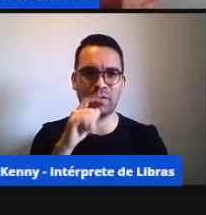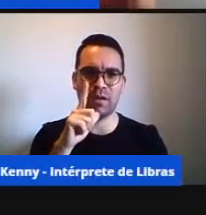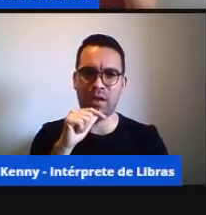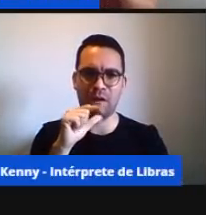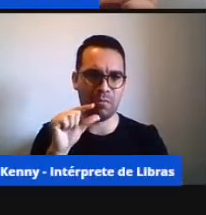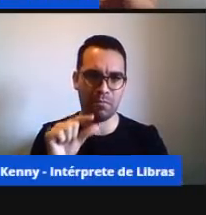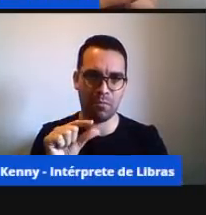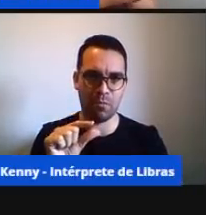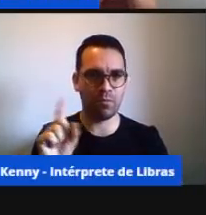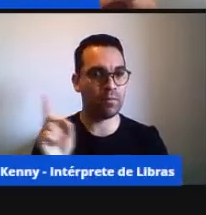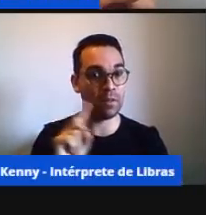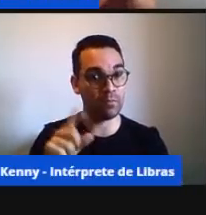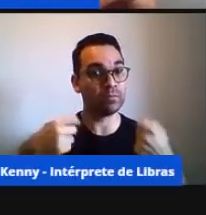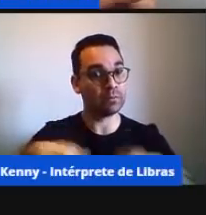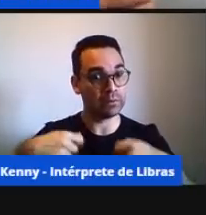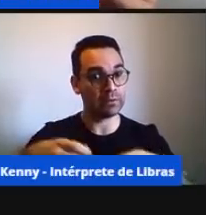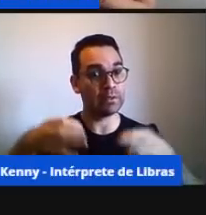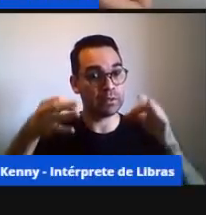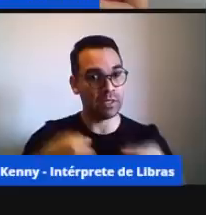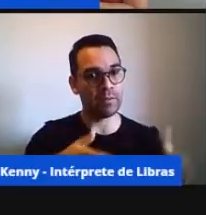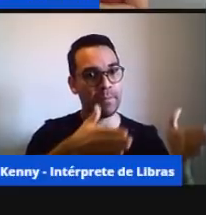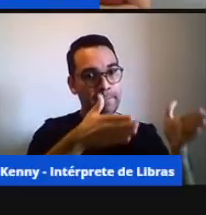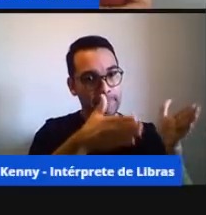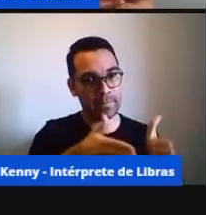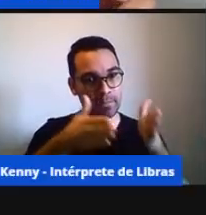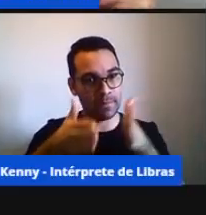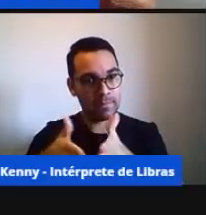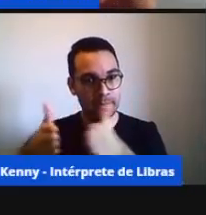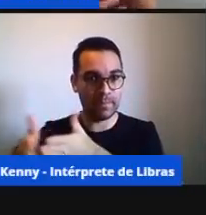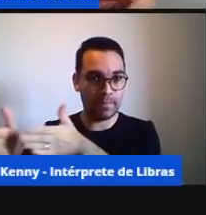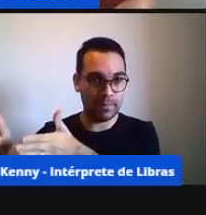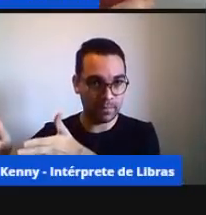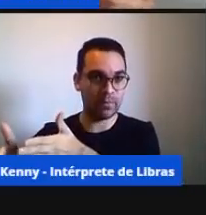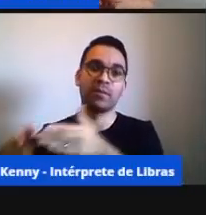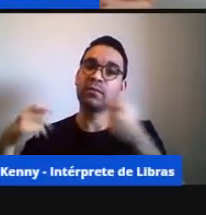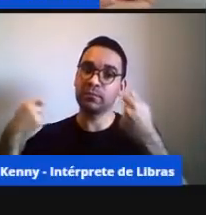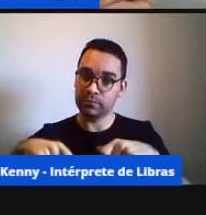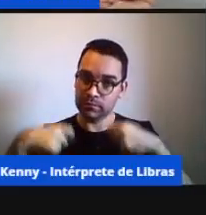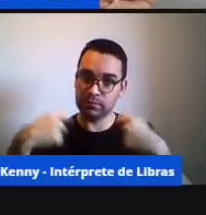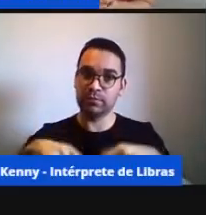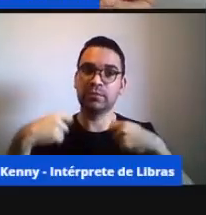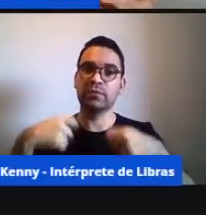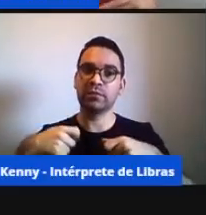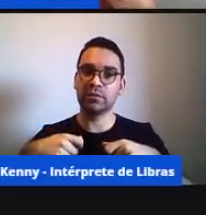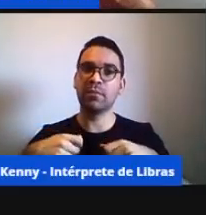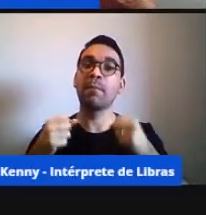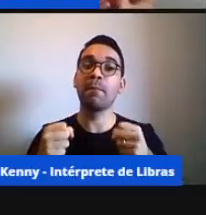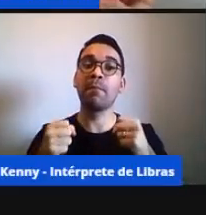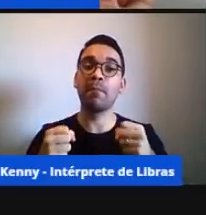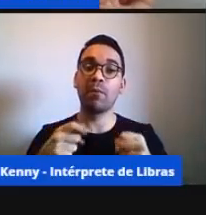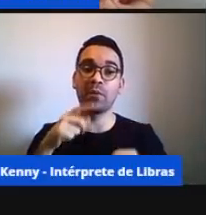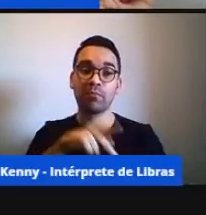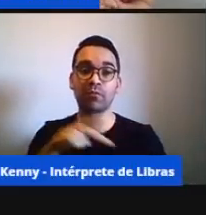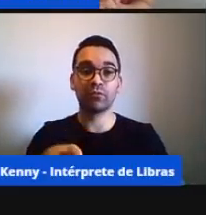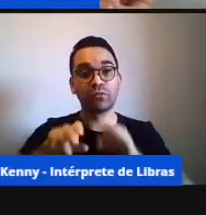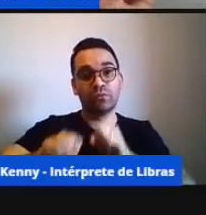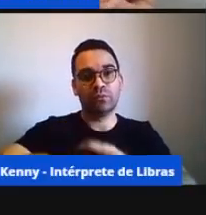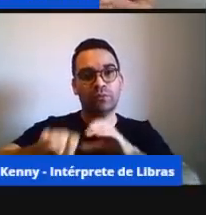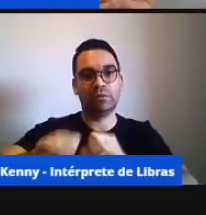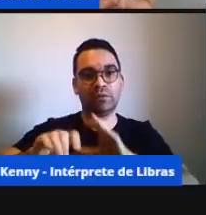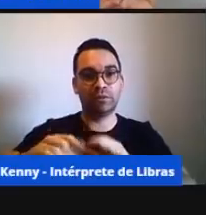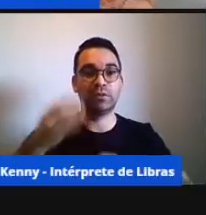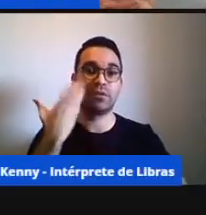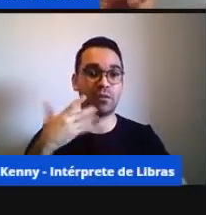outra. É um procedimento, são passos que têm que ser seguidos, e isso pode até ser trabalhado com as crianças, como higienizar de forma correta a